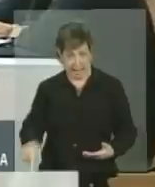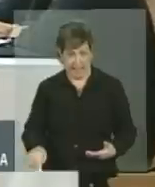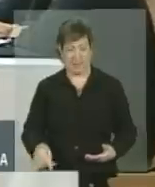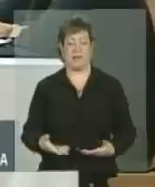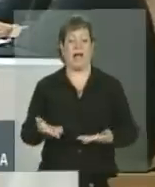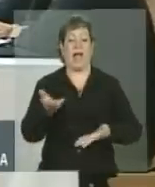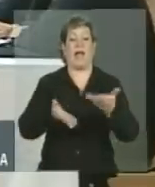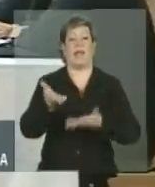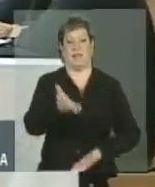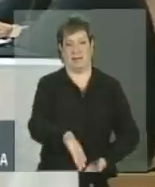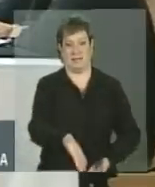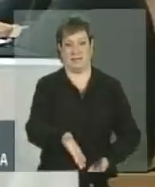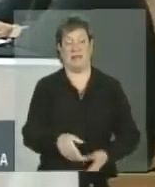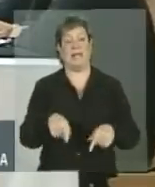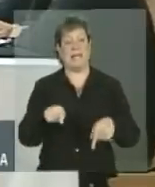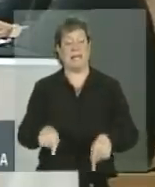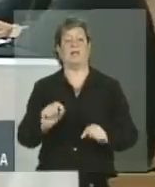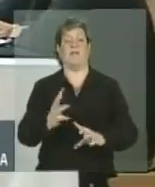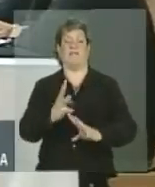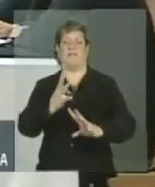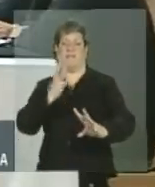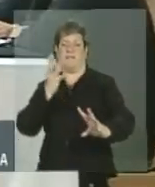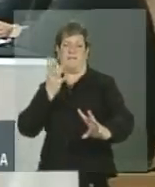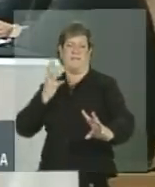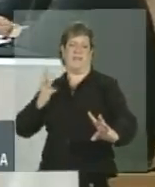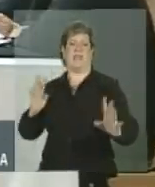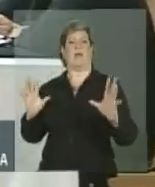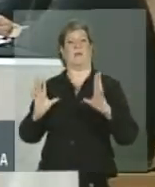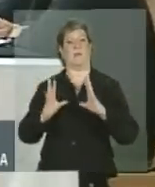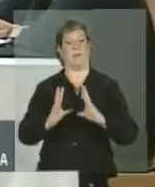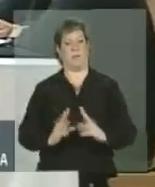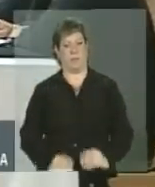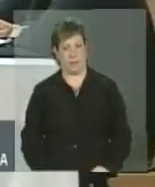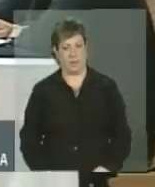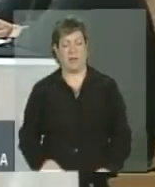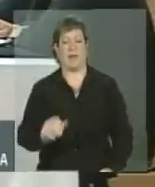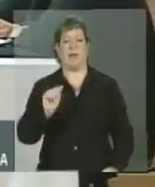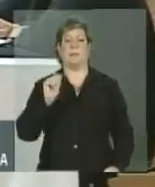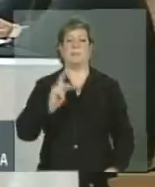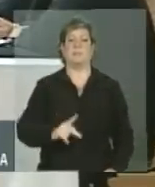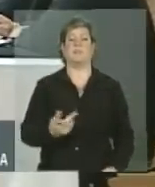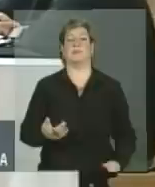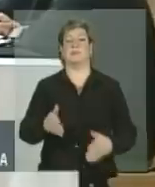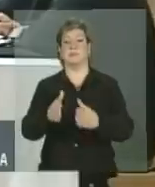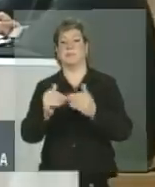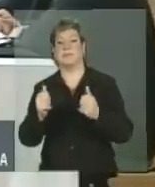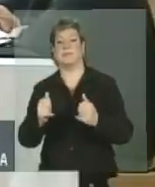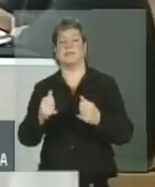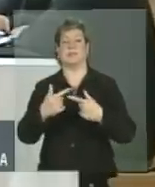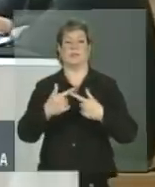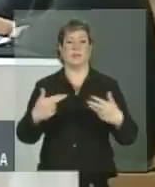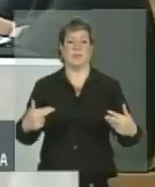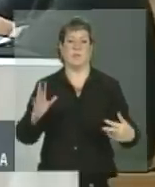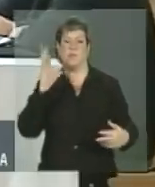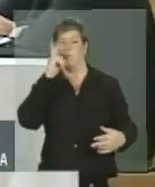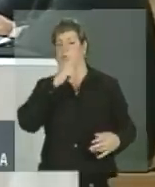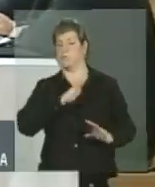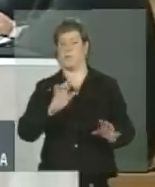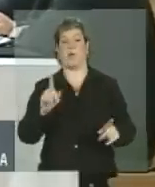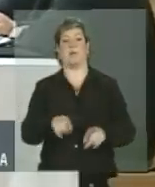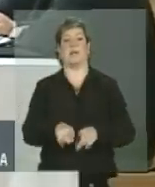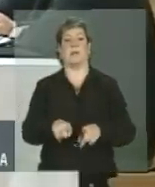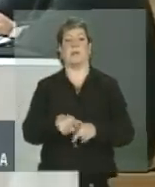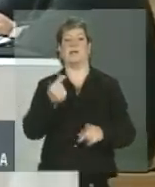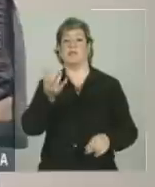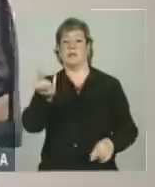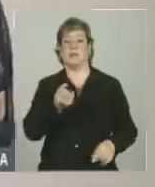em definitivo com as filas nos pedidos de aposentadoria, nos pedidos de auxílio